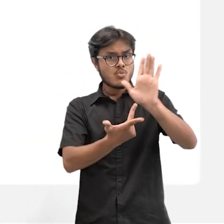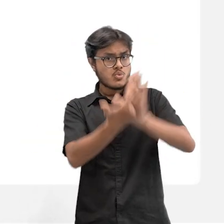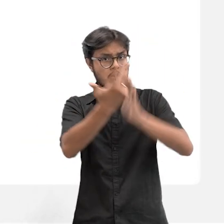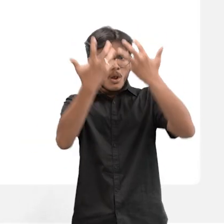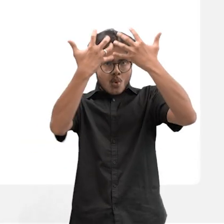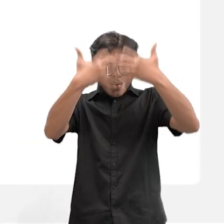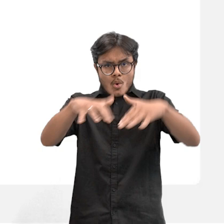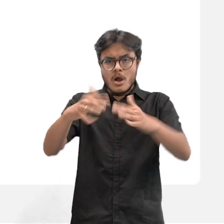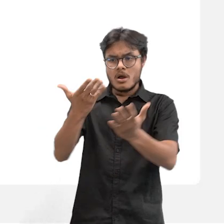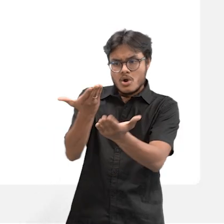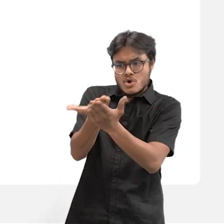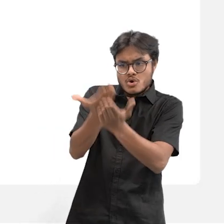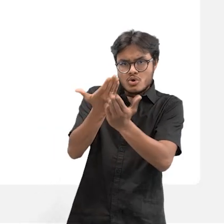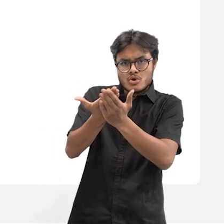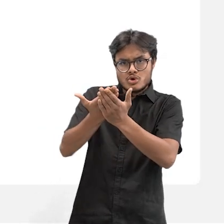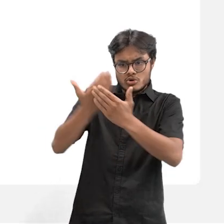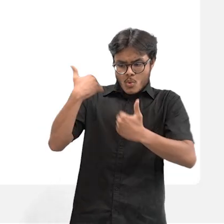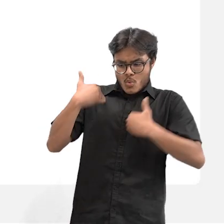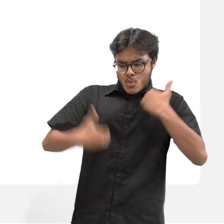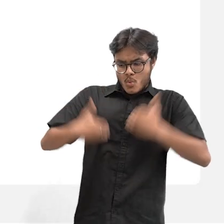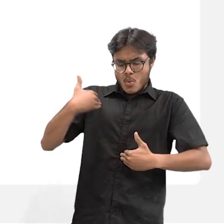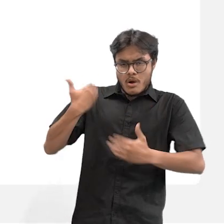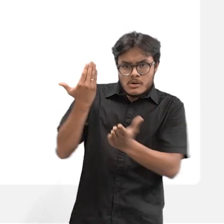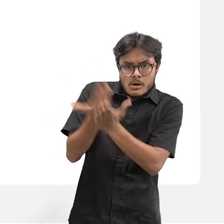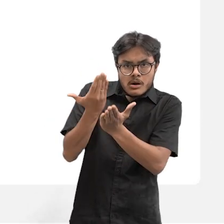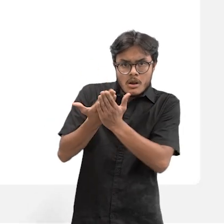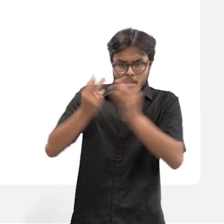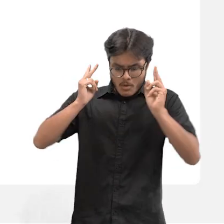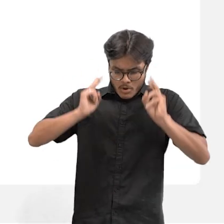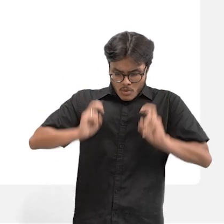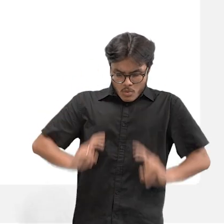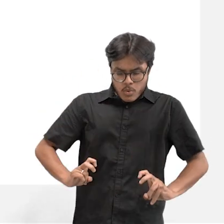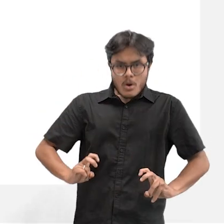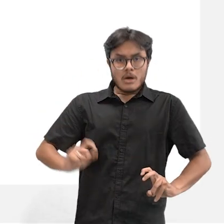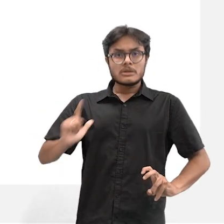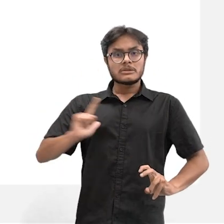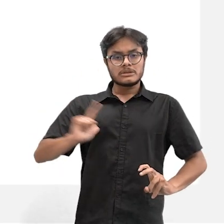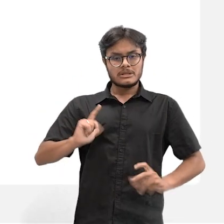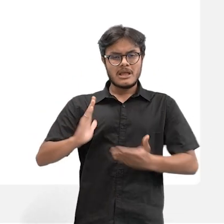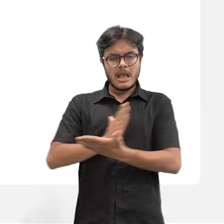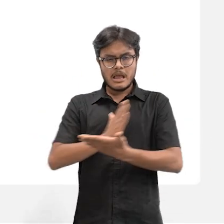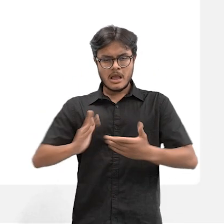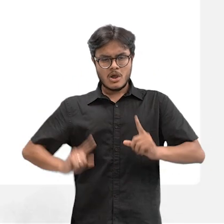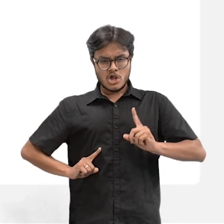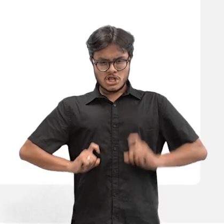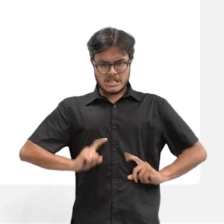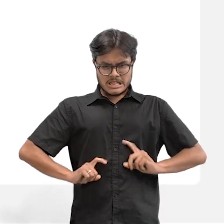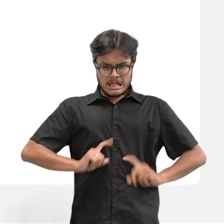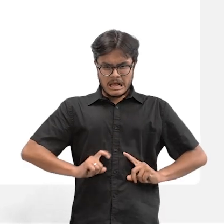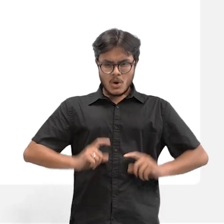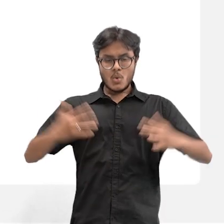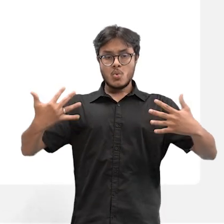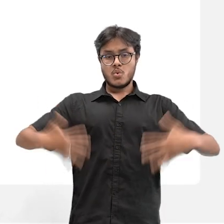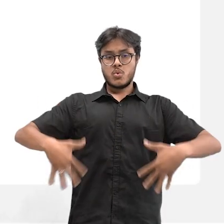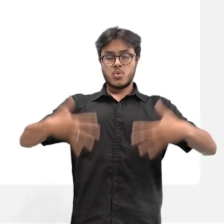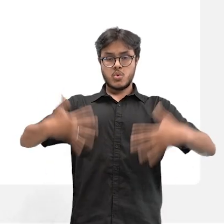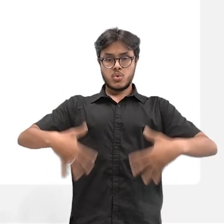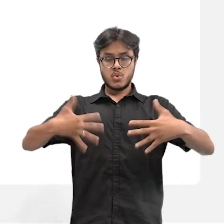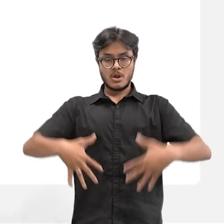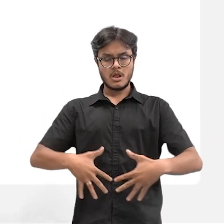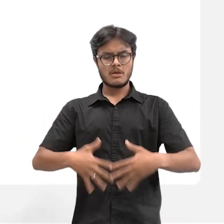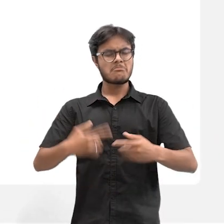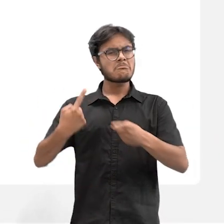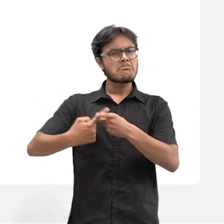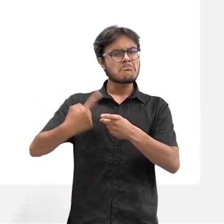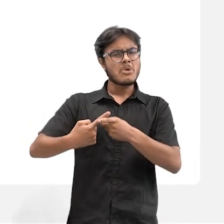em estudos anatomopatológicos. A baixa ocorrência de cistercose em algumas áreas, como nas regiões norte e nordeste, pode ser explicada